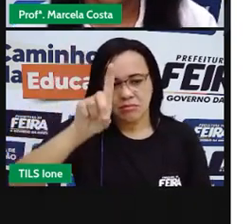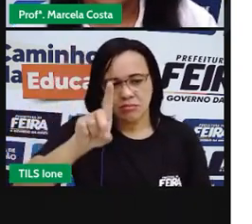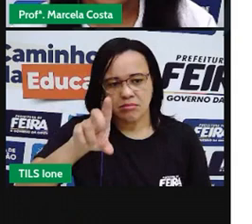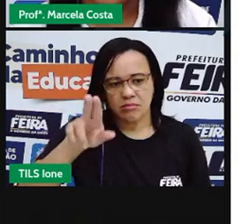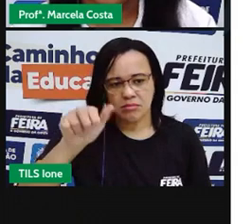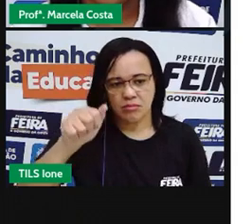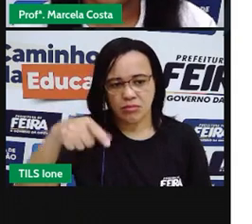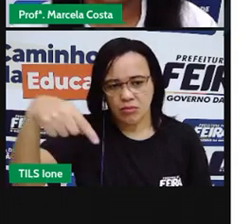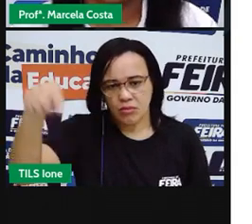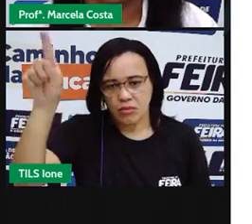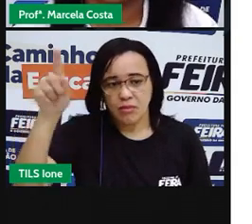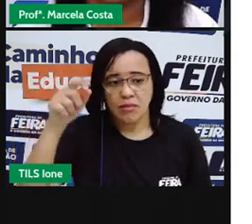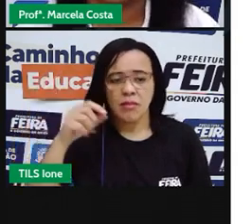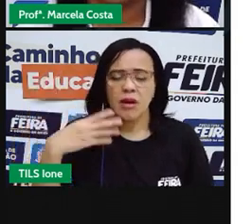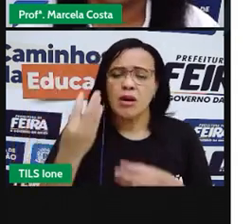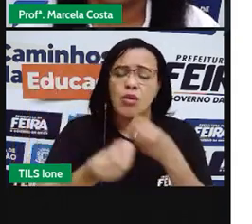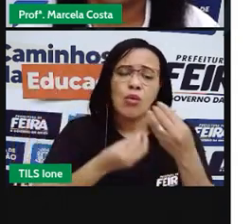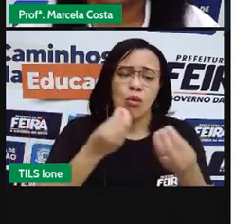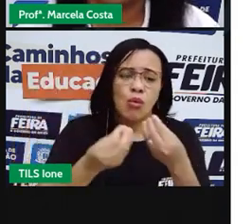Tamanduá.